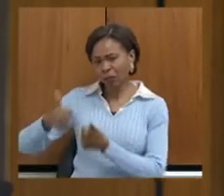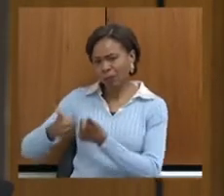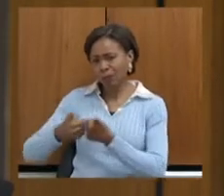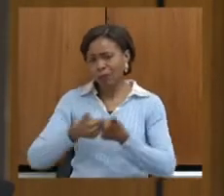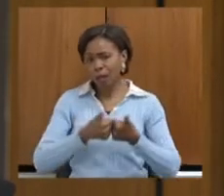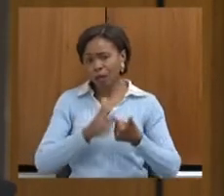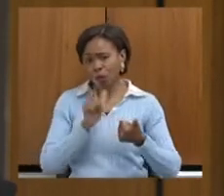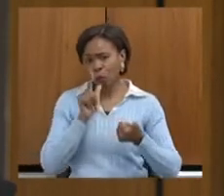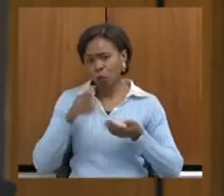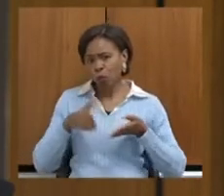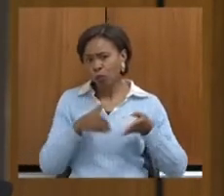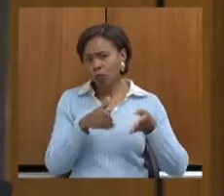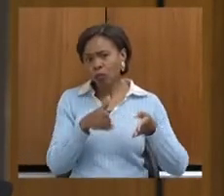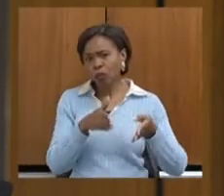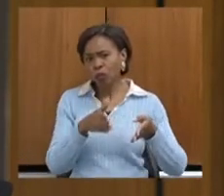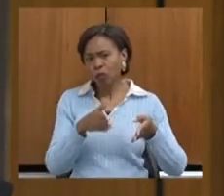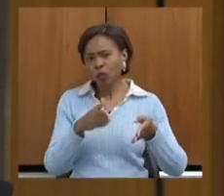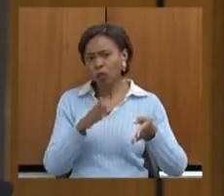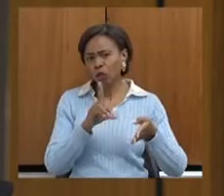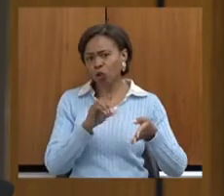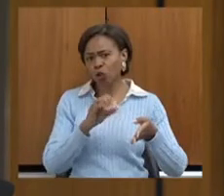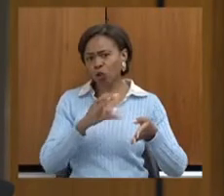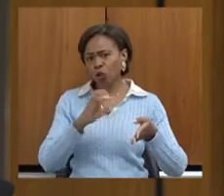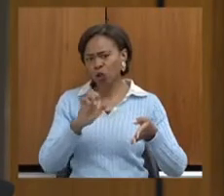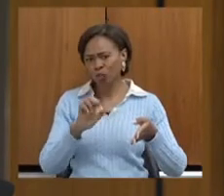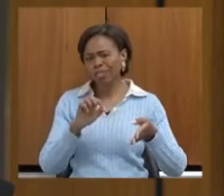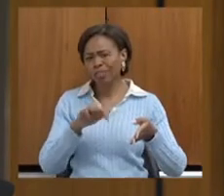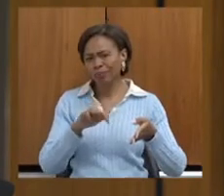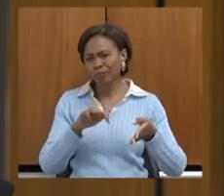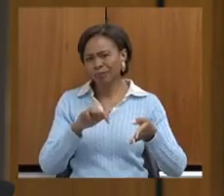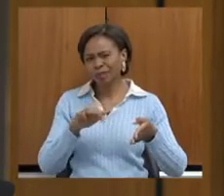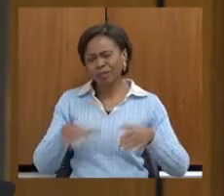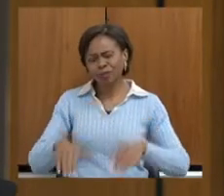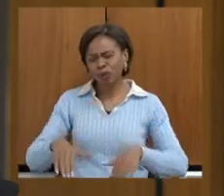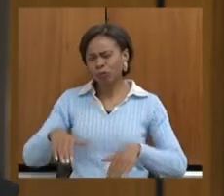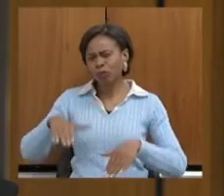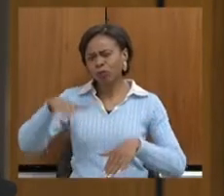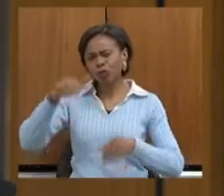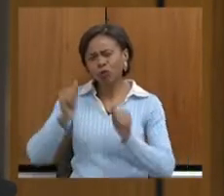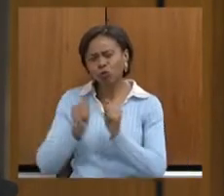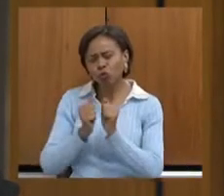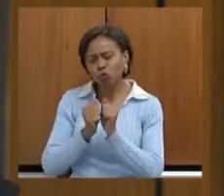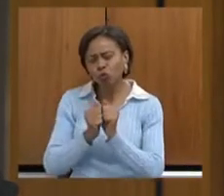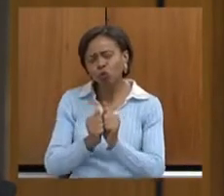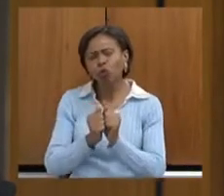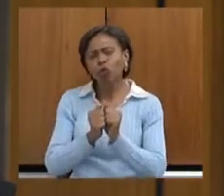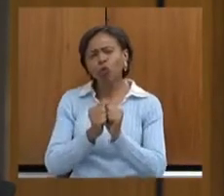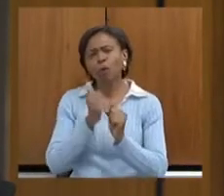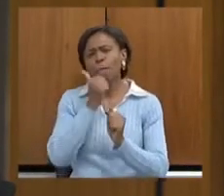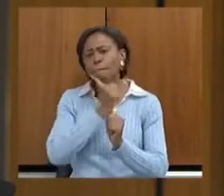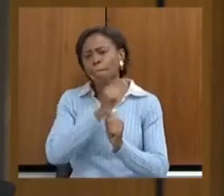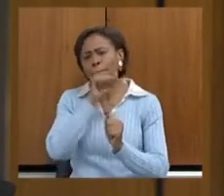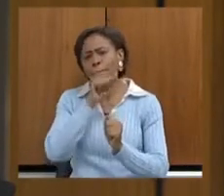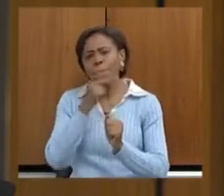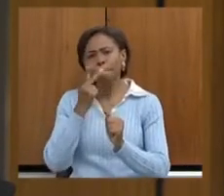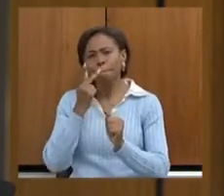a toda minha infância junto com meus pais trabalhando e agricultores